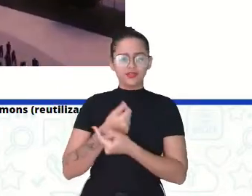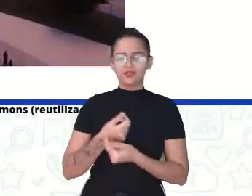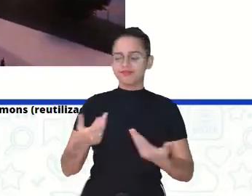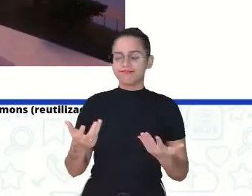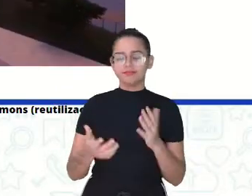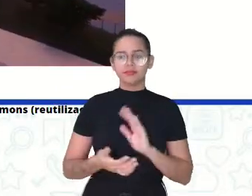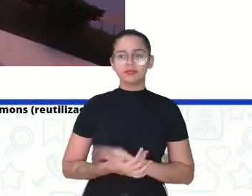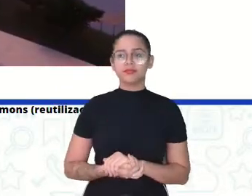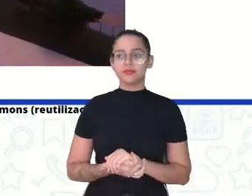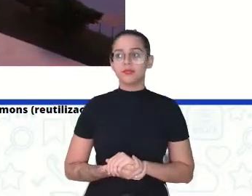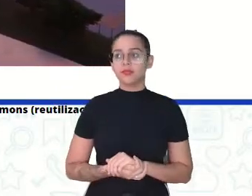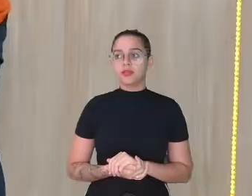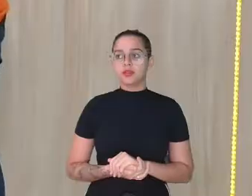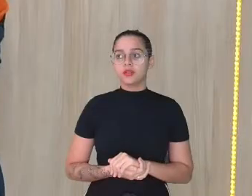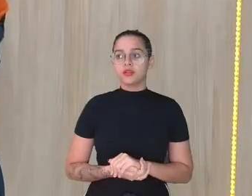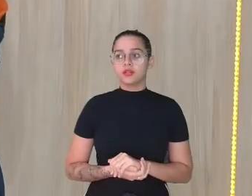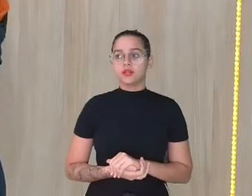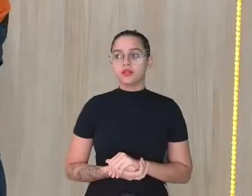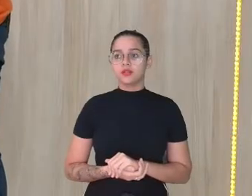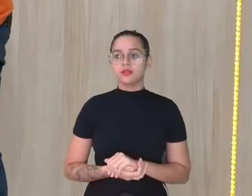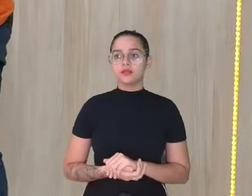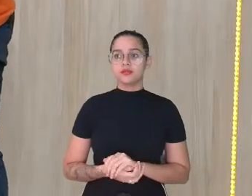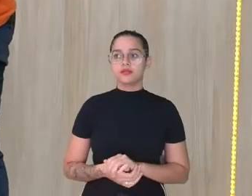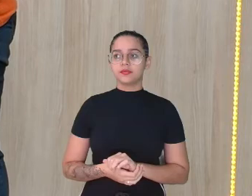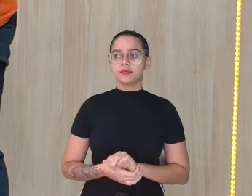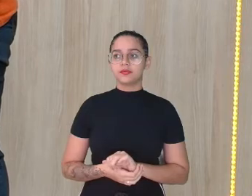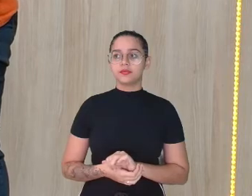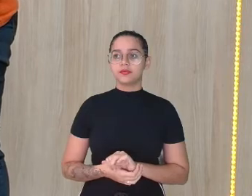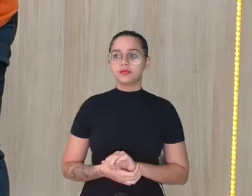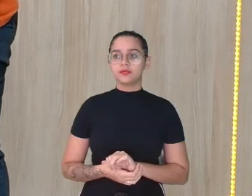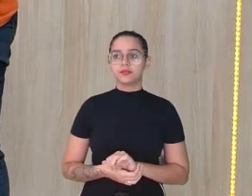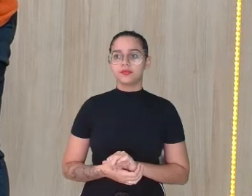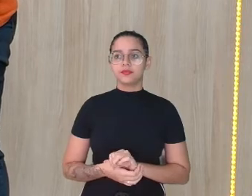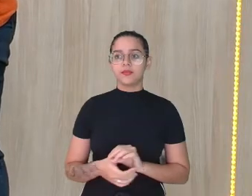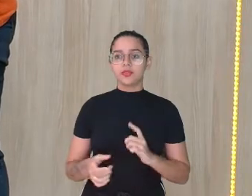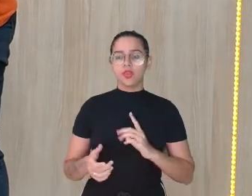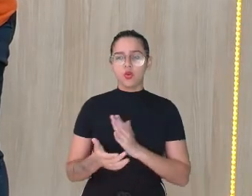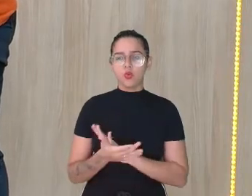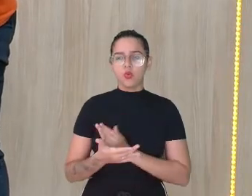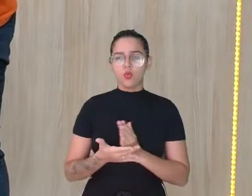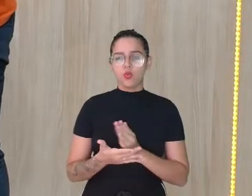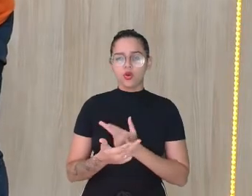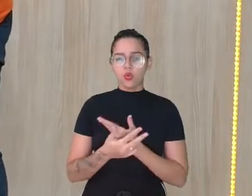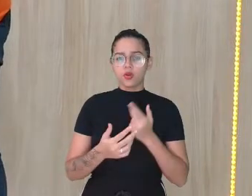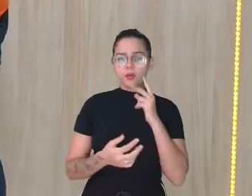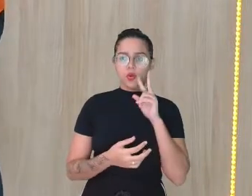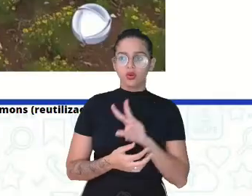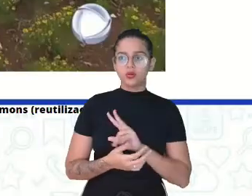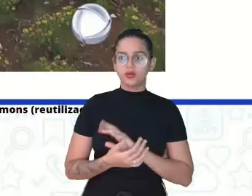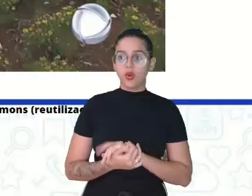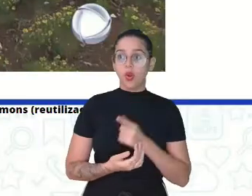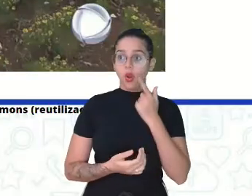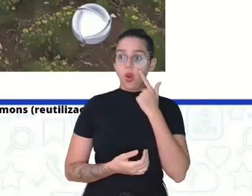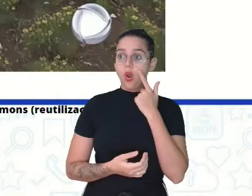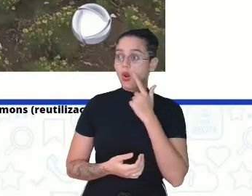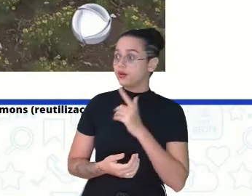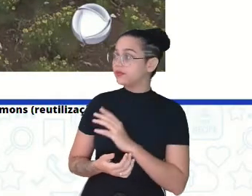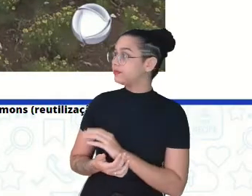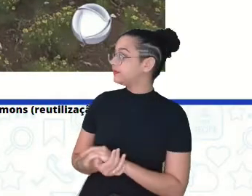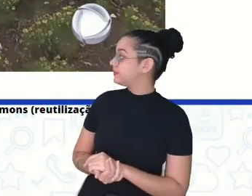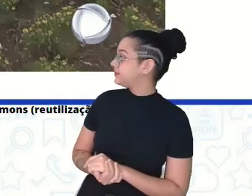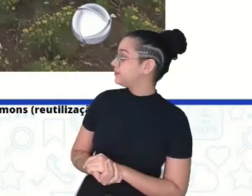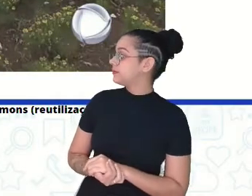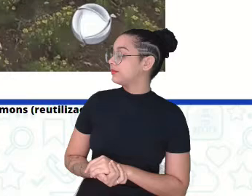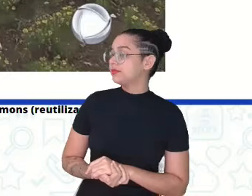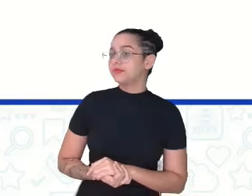maravilhosamente. Bom, eu vou dar uma puladinha porque a gente ainda tem mais algumas coisinhas para olhar. Olha esse outro também.